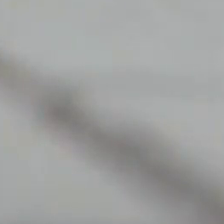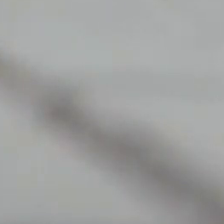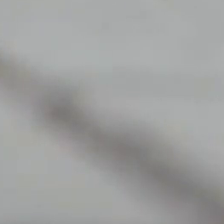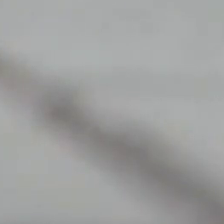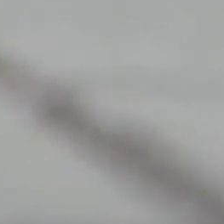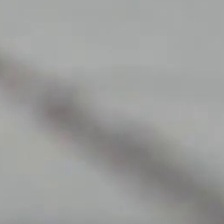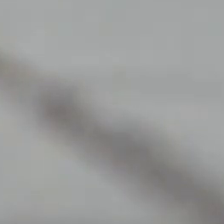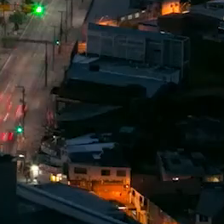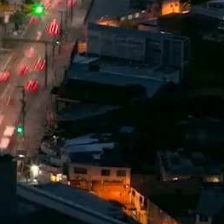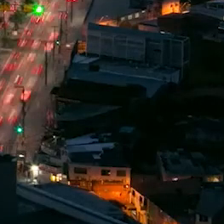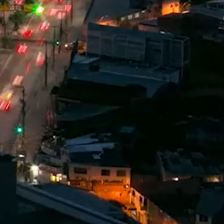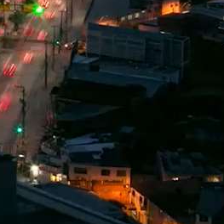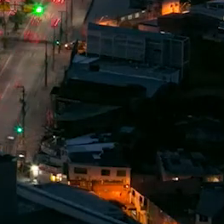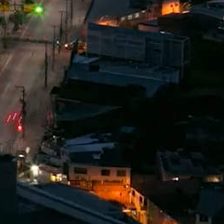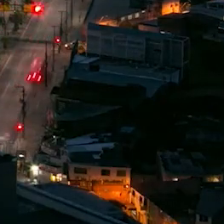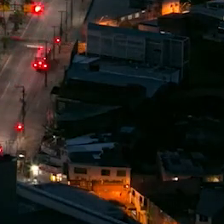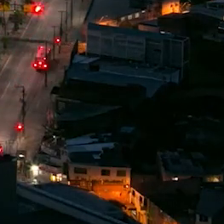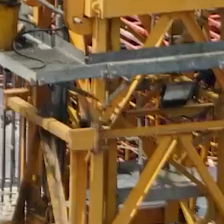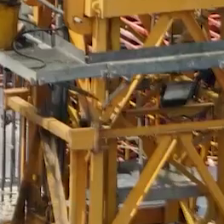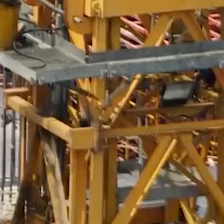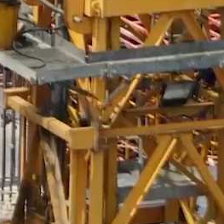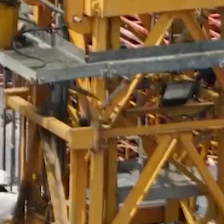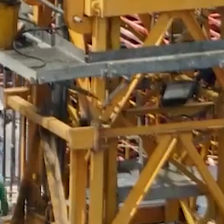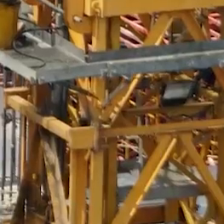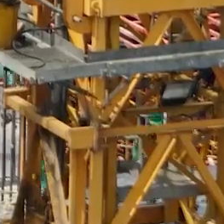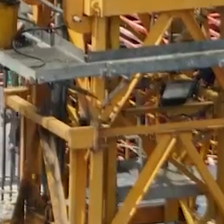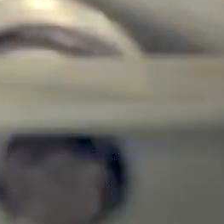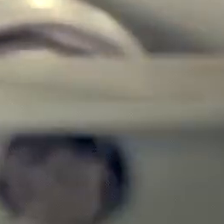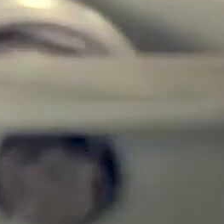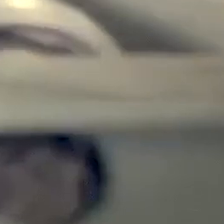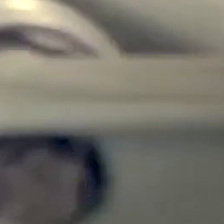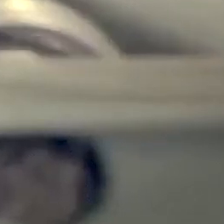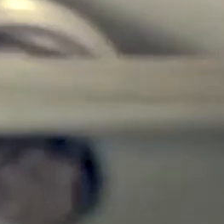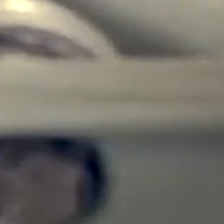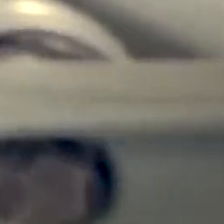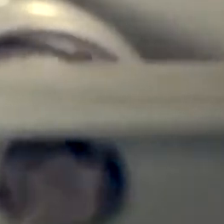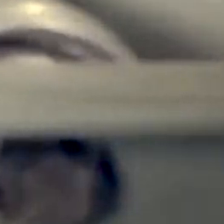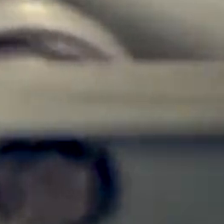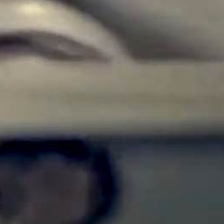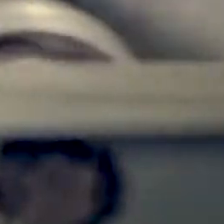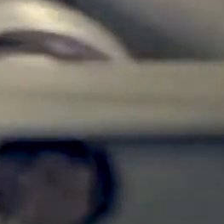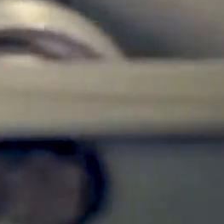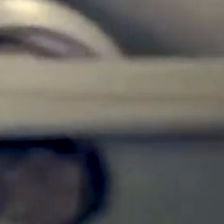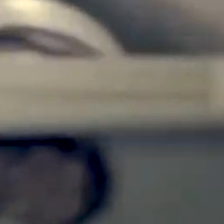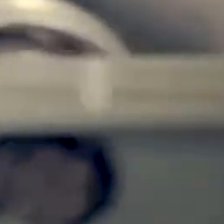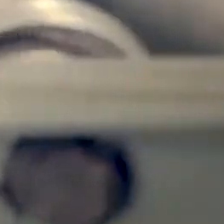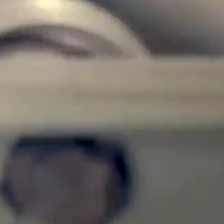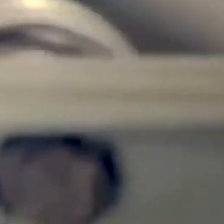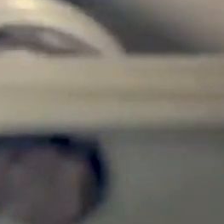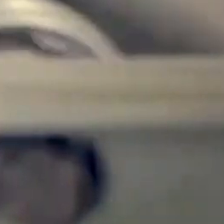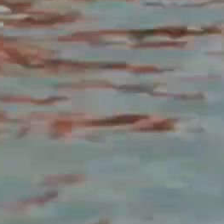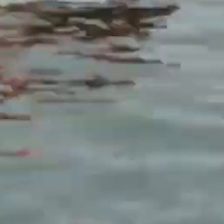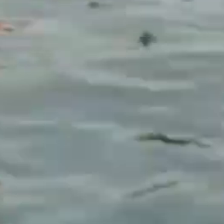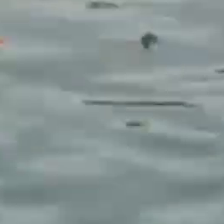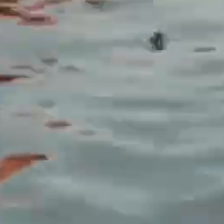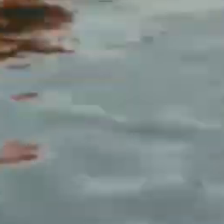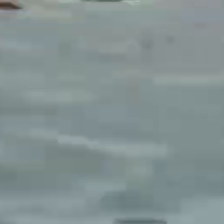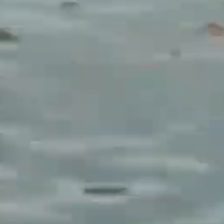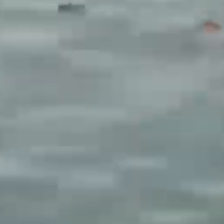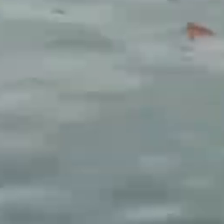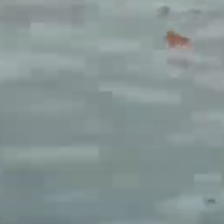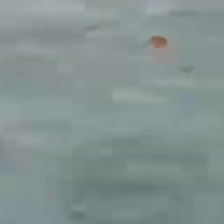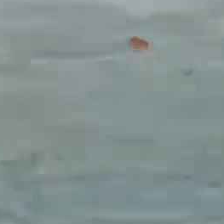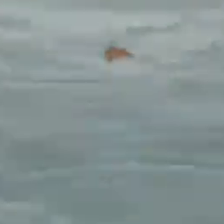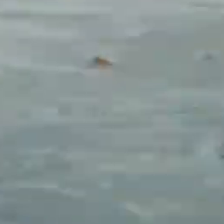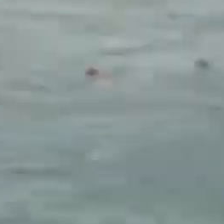A busca incessante por desenvolvimento e crescimento econômico faz com que cada vez mais os recursos sejam extraídos e